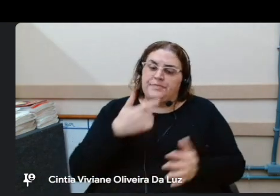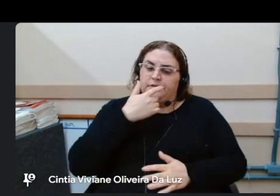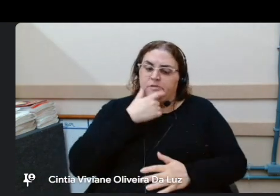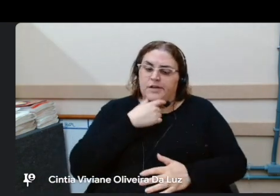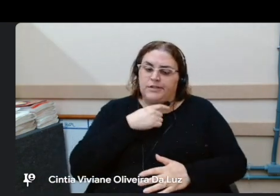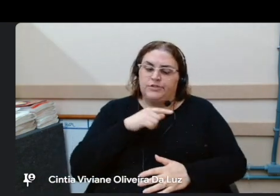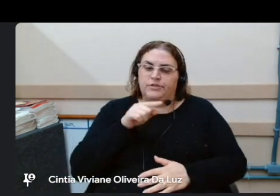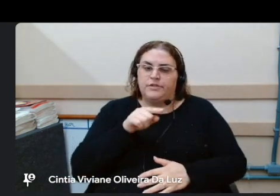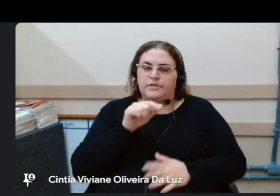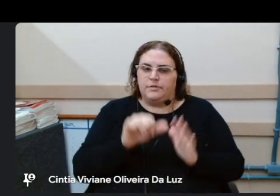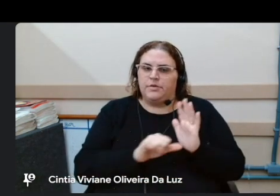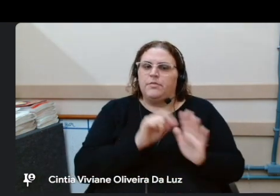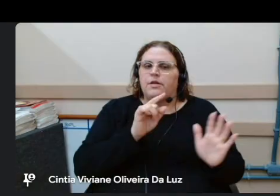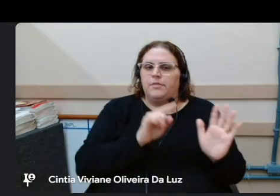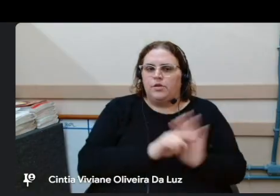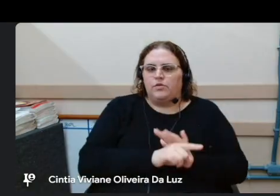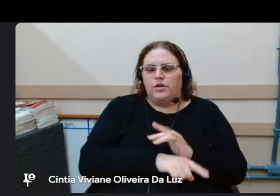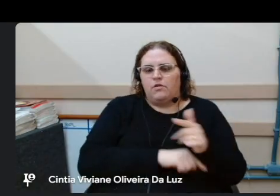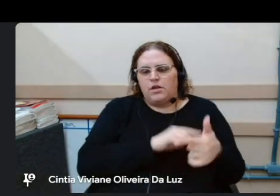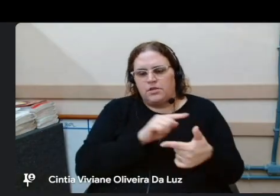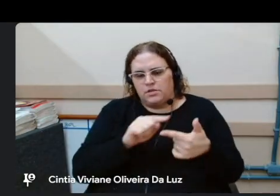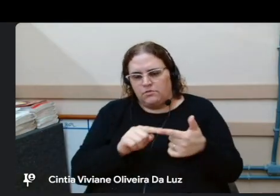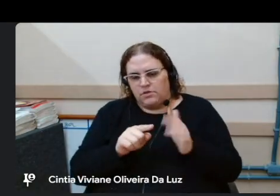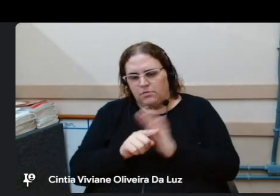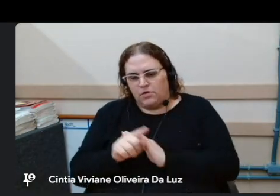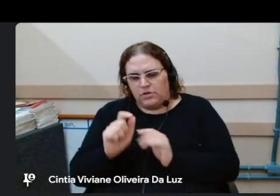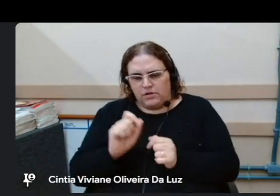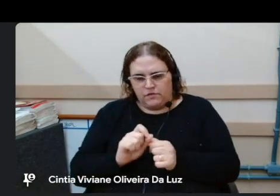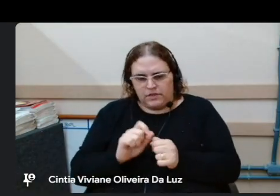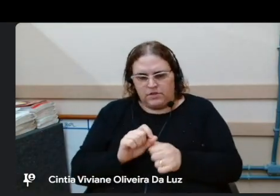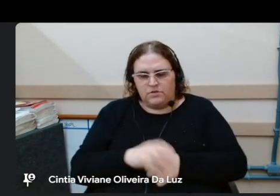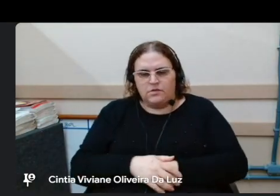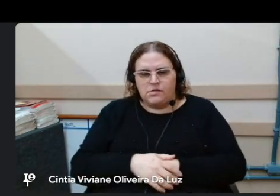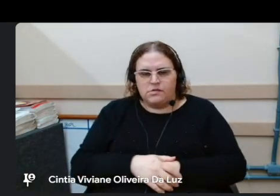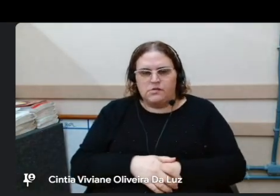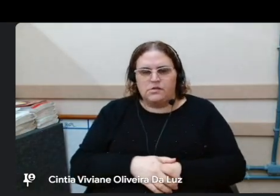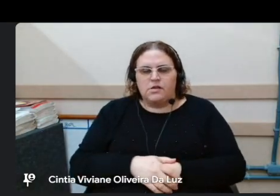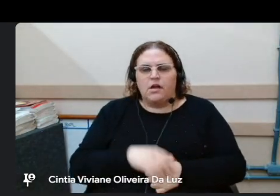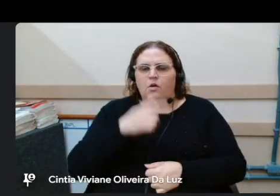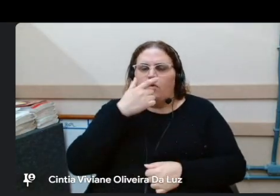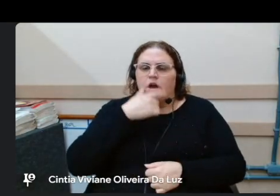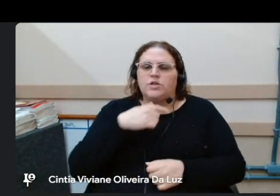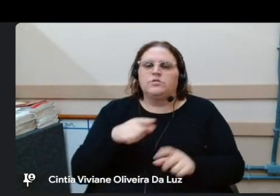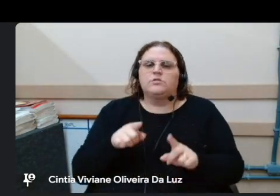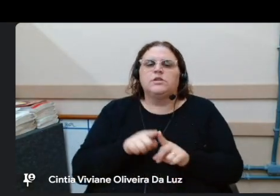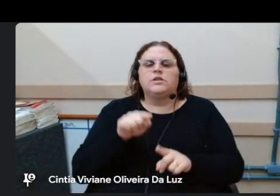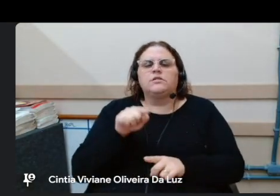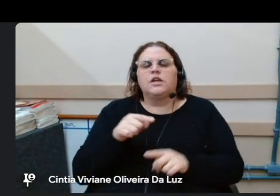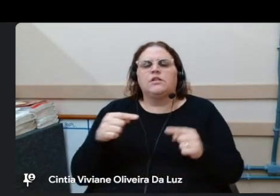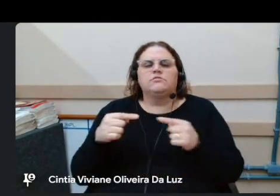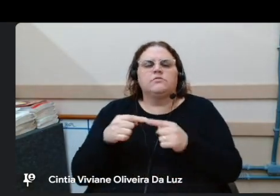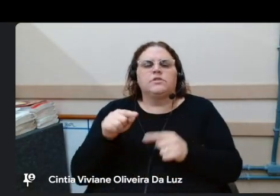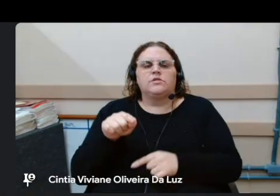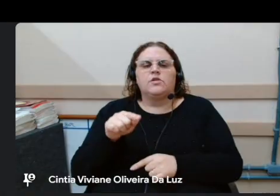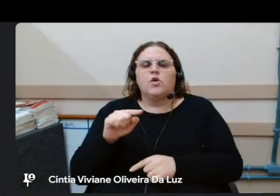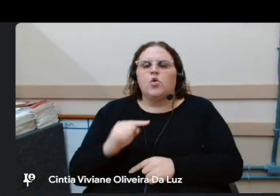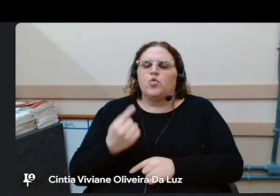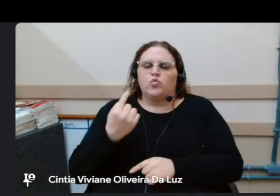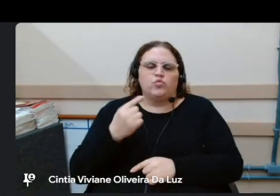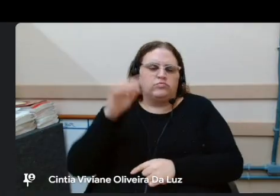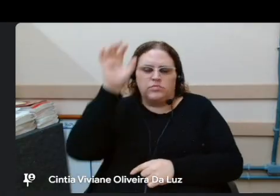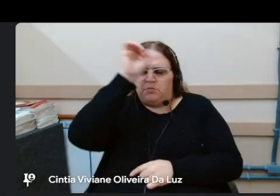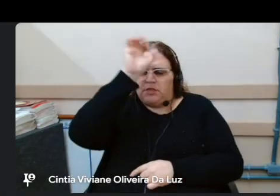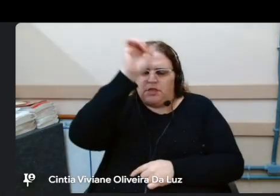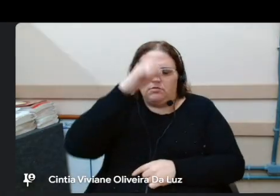perfil Então acho que isso dá tua primeira pergunta a segunda Hã Eu acho que tem